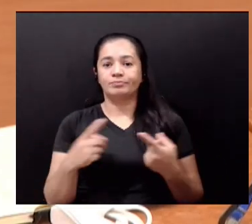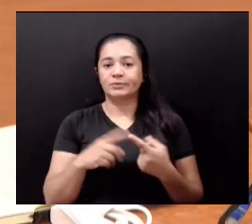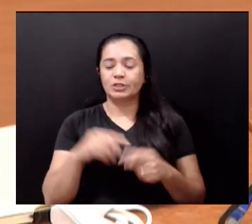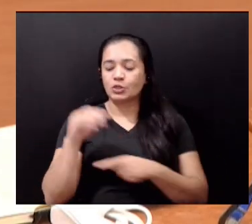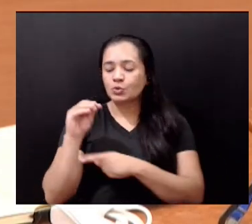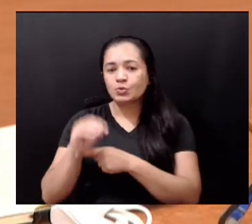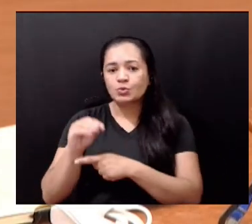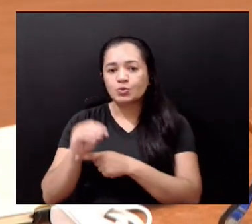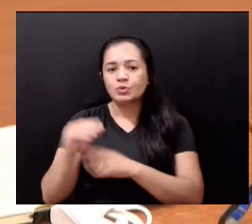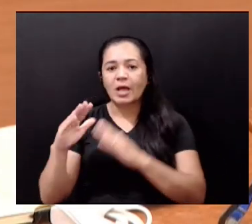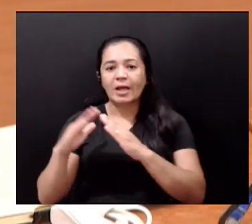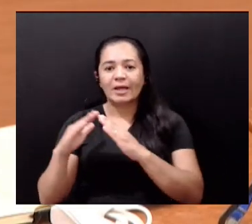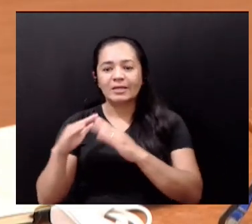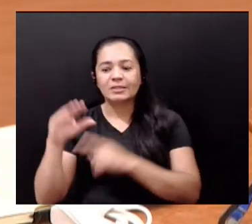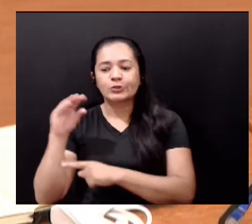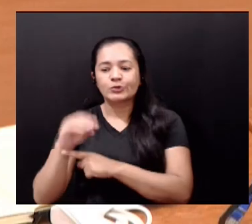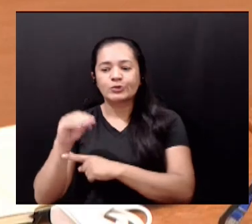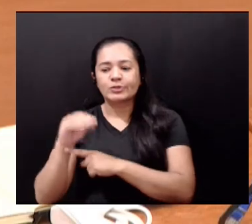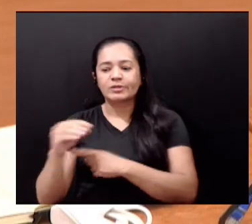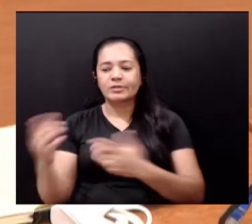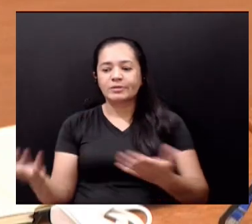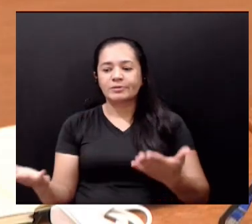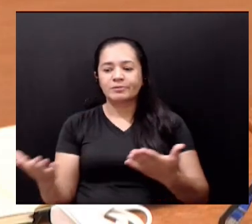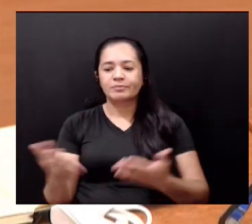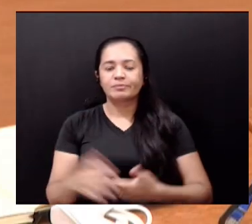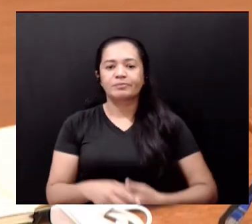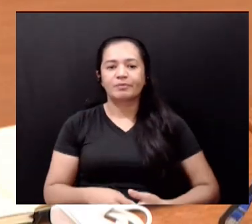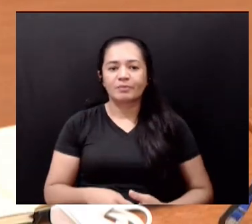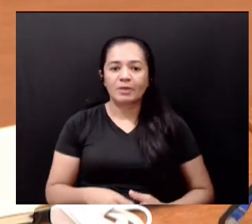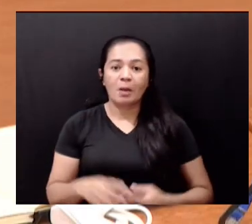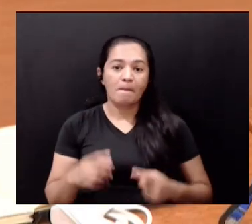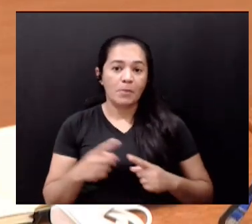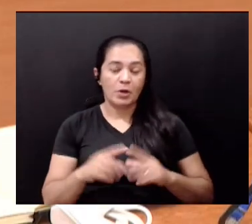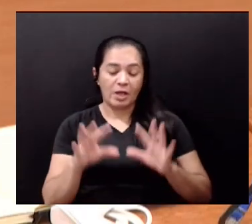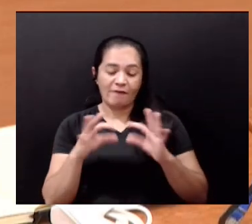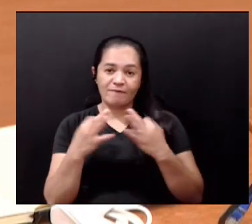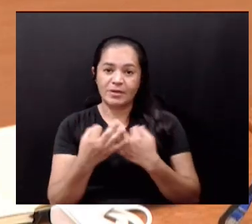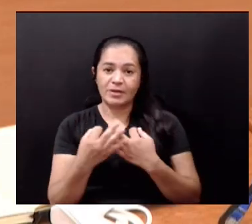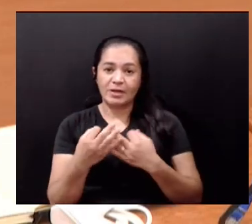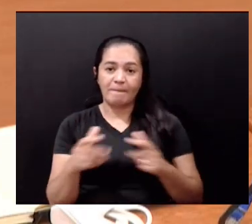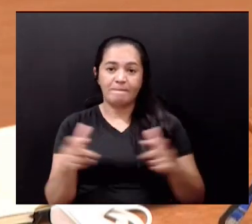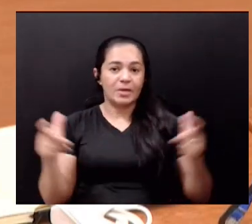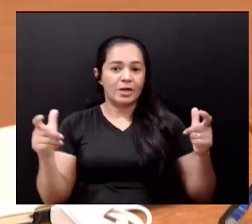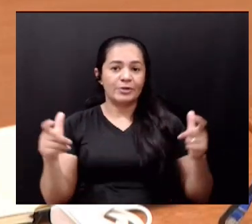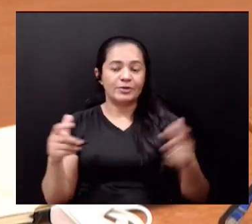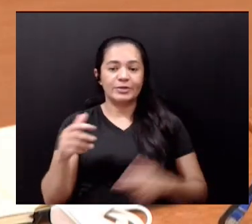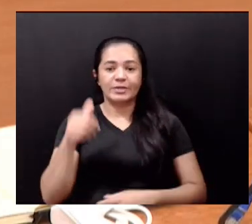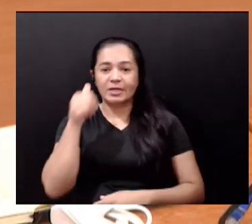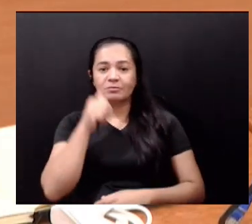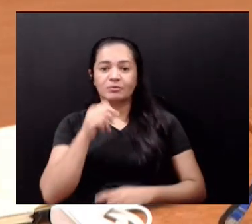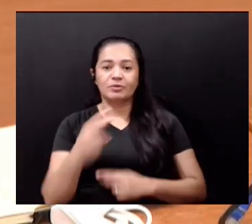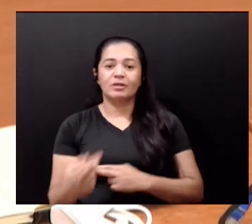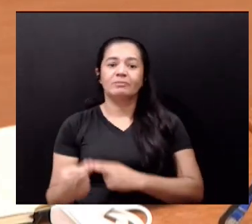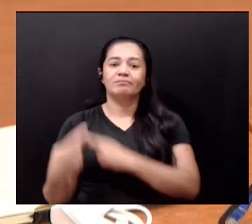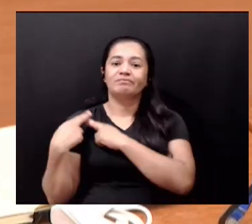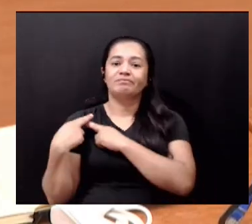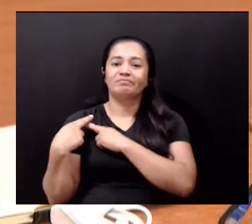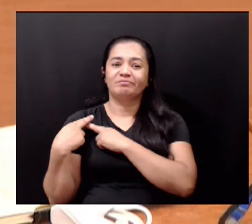a grande parte das famílias hoje são chefiadas por mulheres, elas também têm essa dupla jornada, tripla